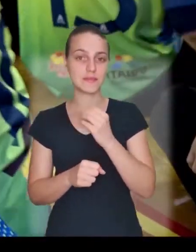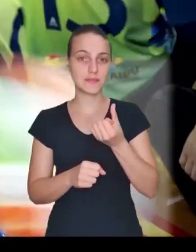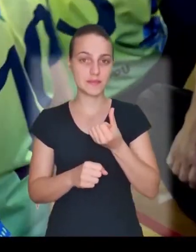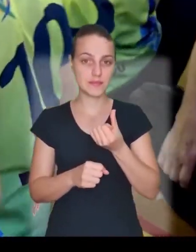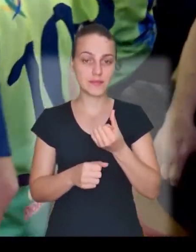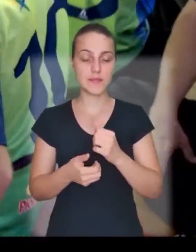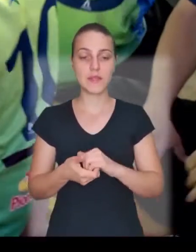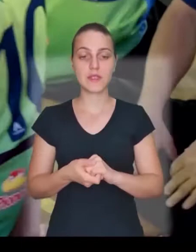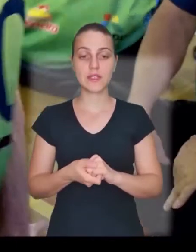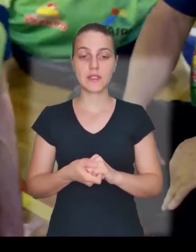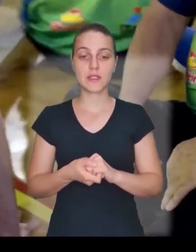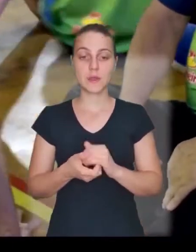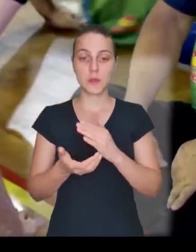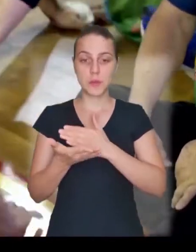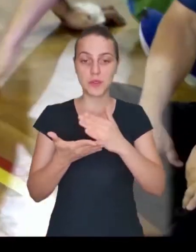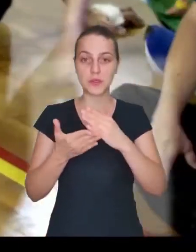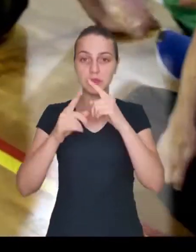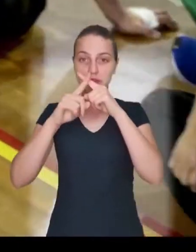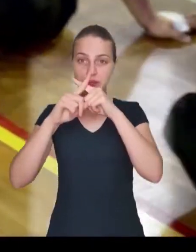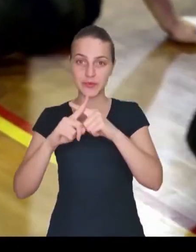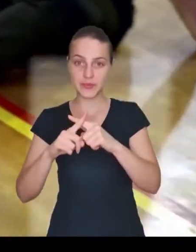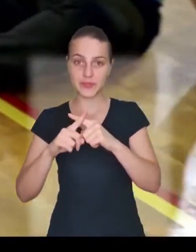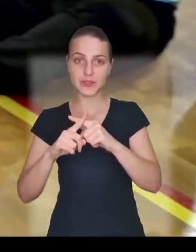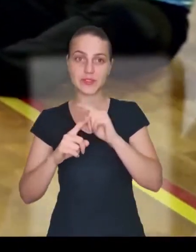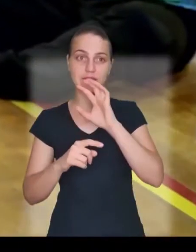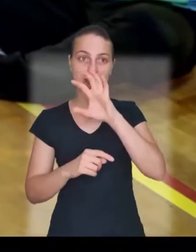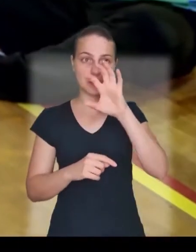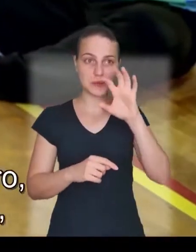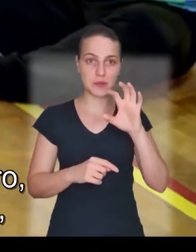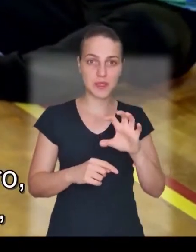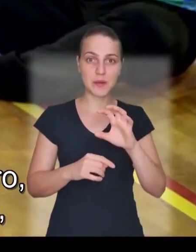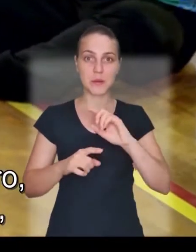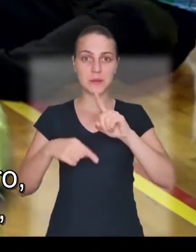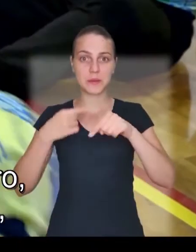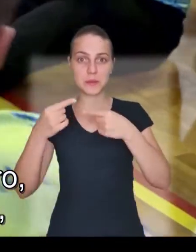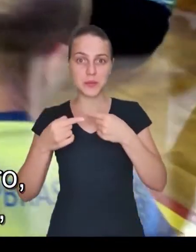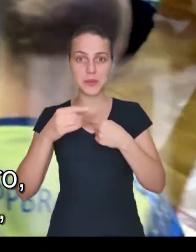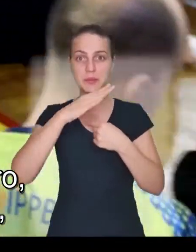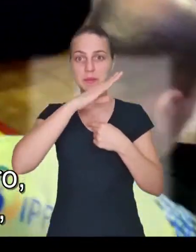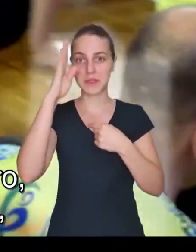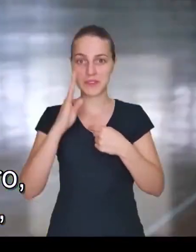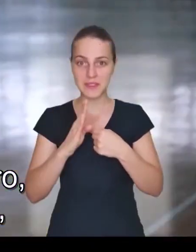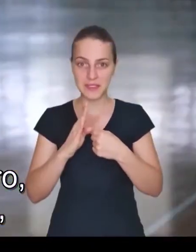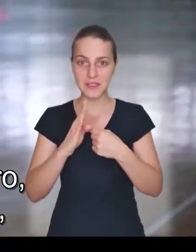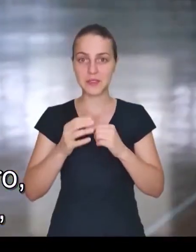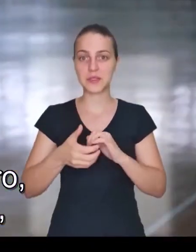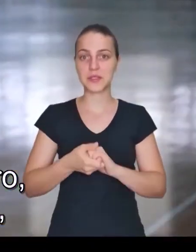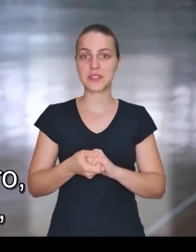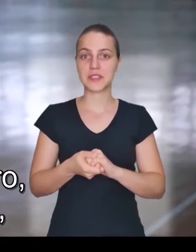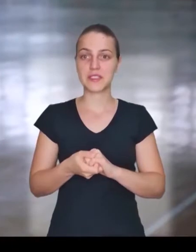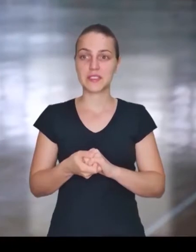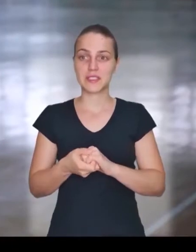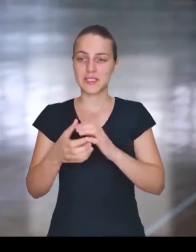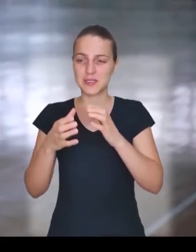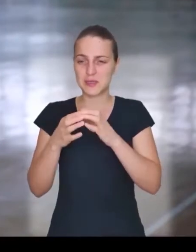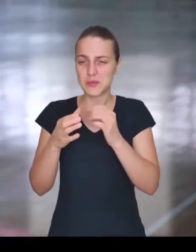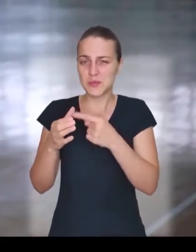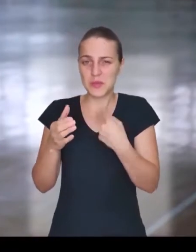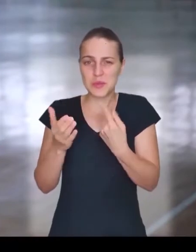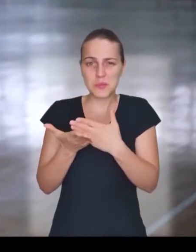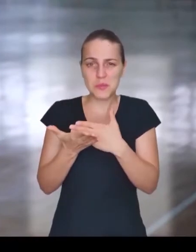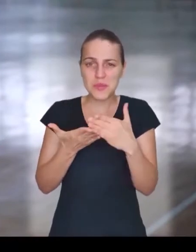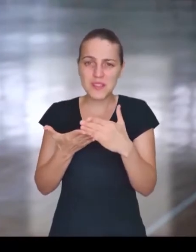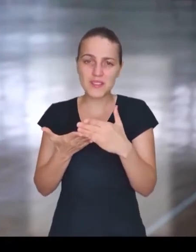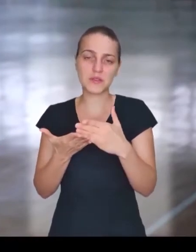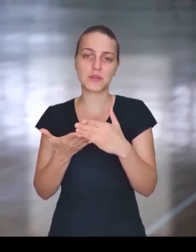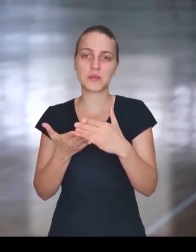para competições, campeonato estadual, aí fomos para o campeonato, participar do campeonato brasileiro, tomar uma porrada de todo mundo lá, tipo, time totalmente